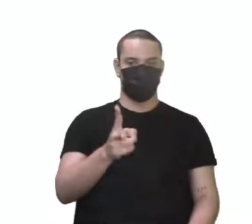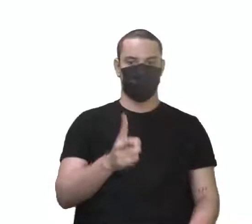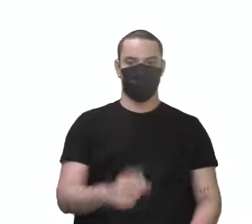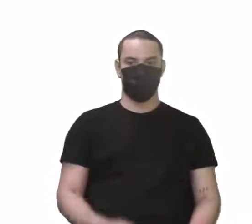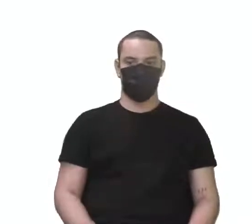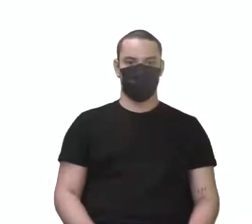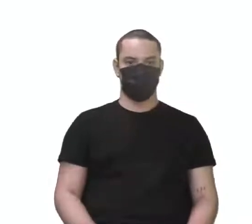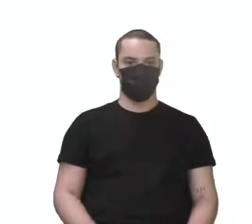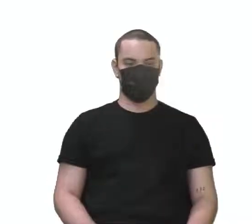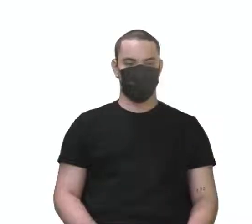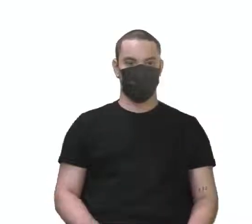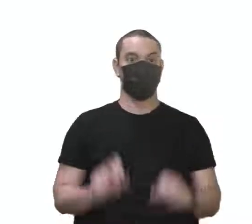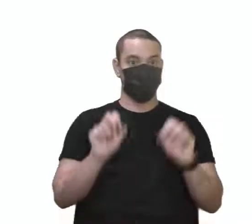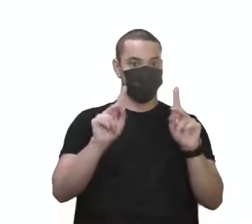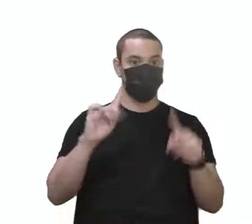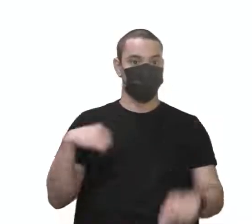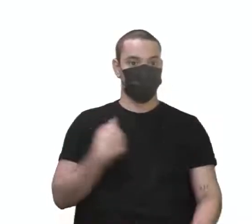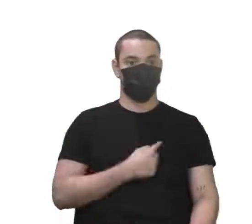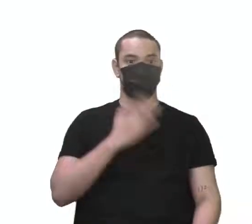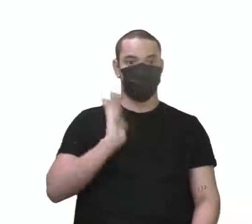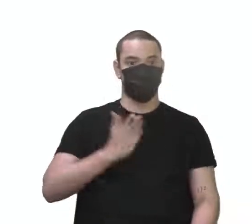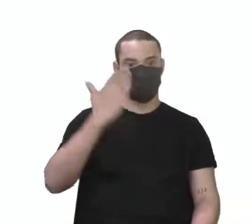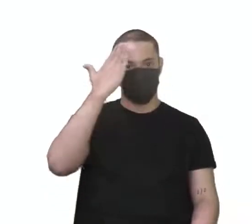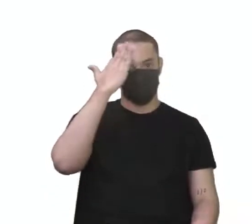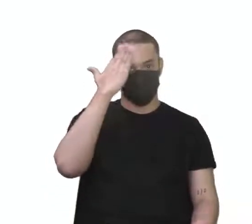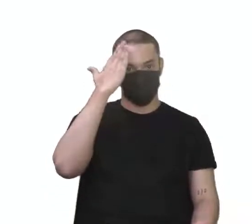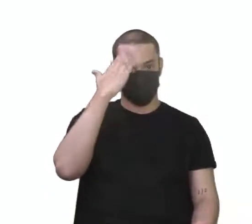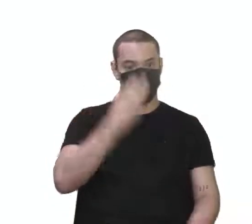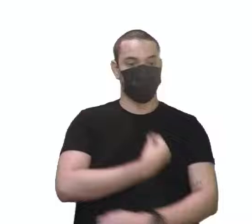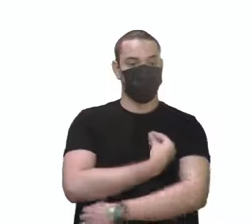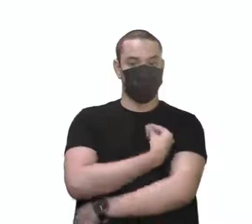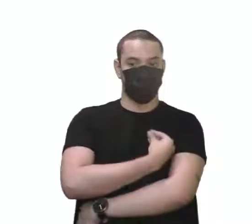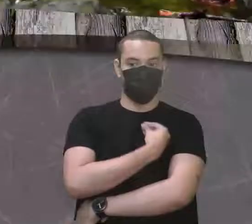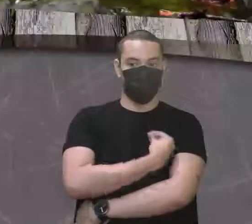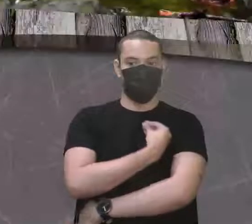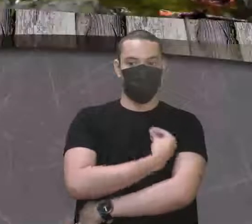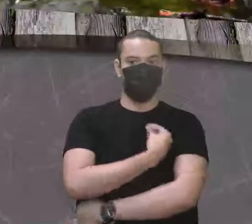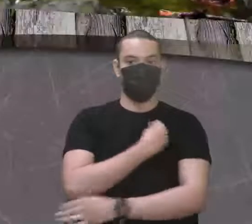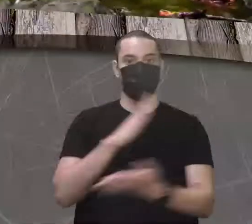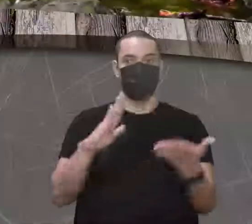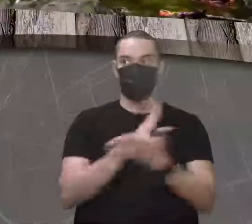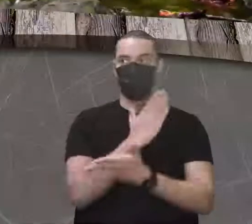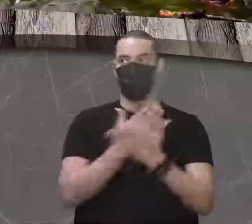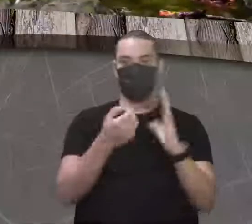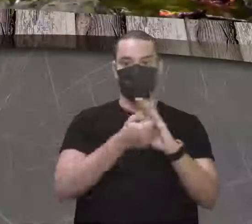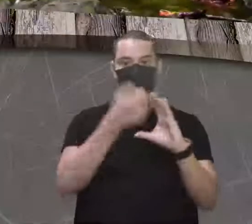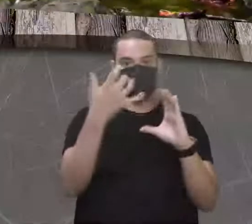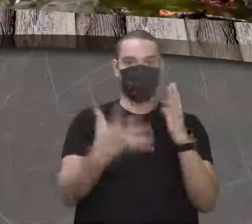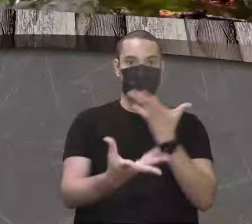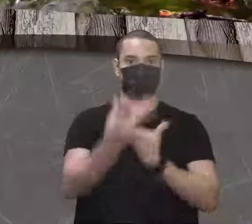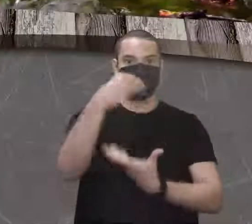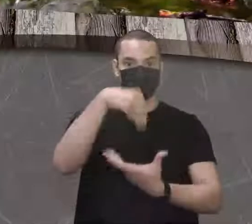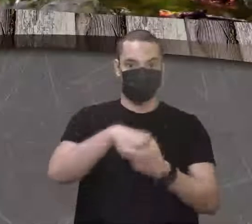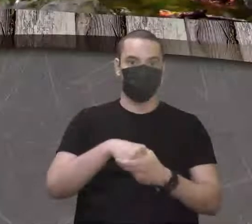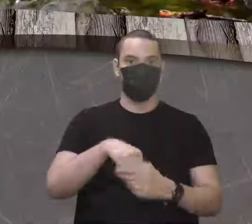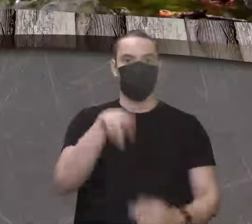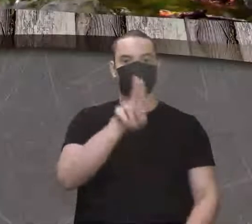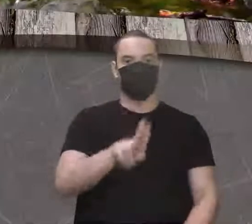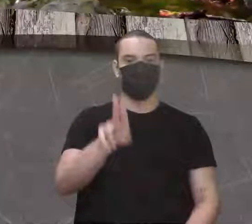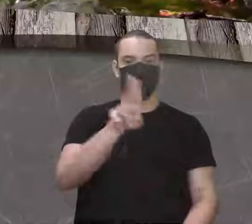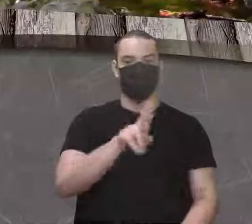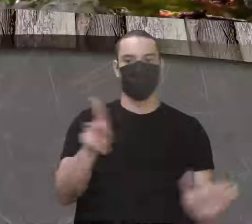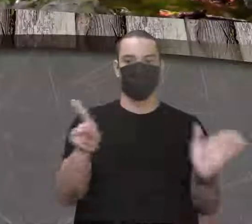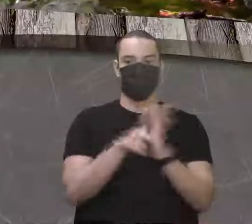galera? Ok, a gente já sabe que existem esses organismos, micro-organismos que estão sendo utilizados,